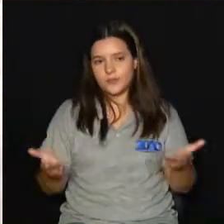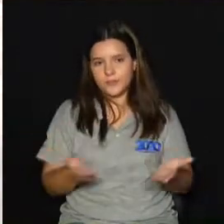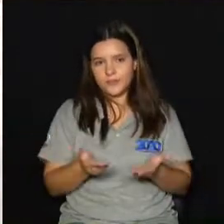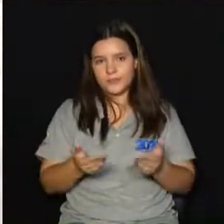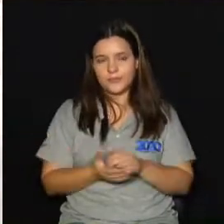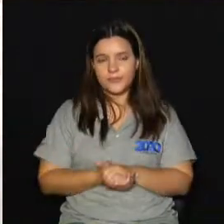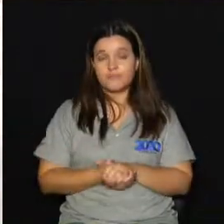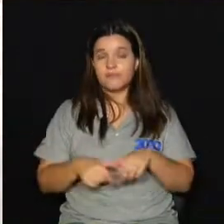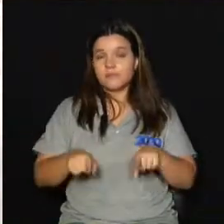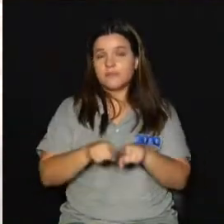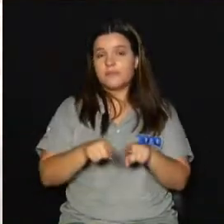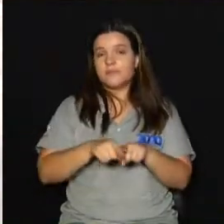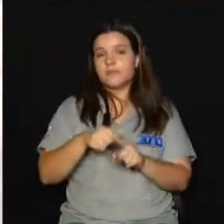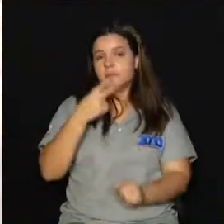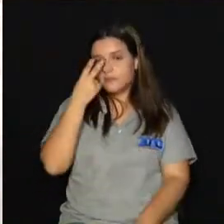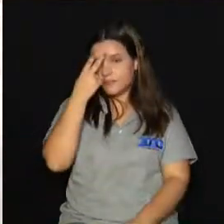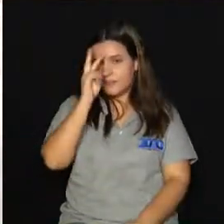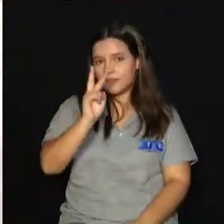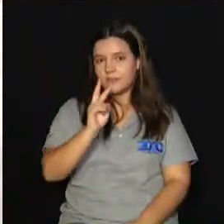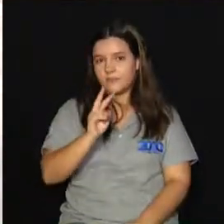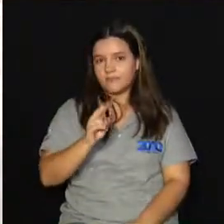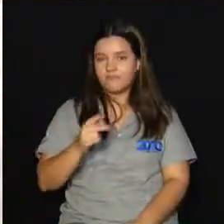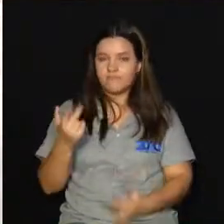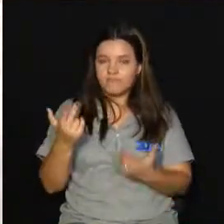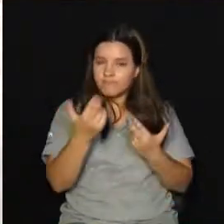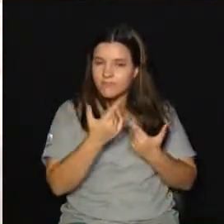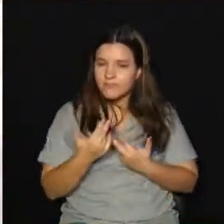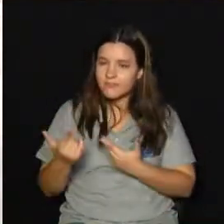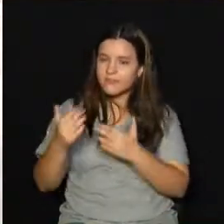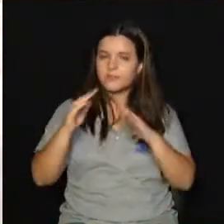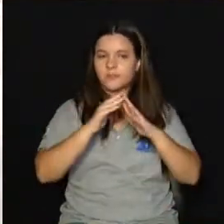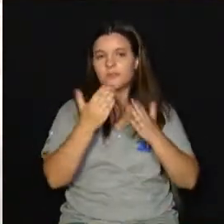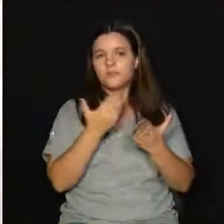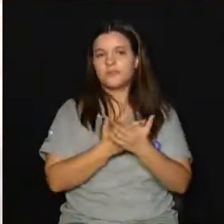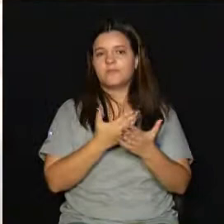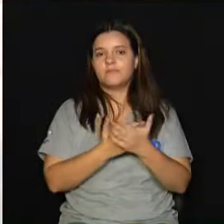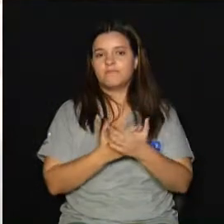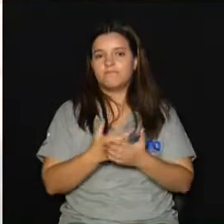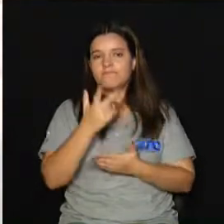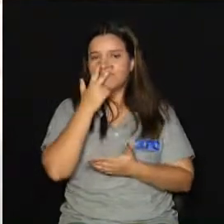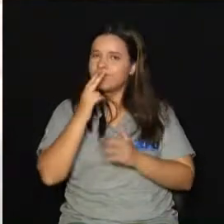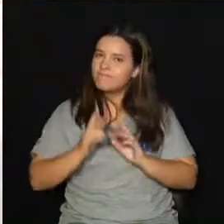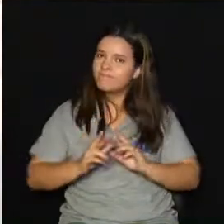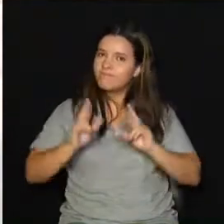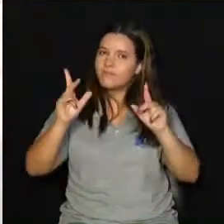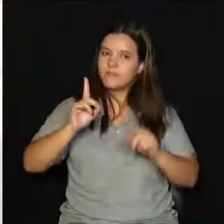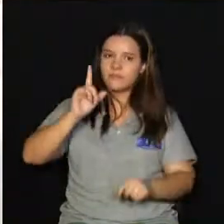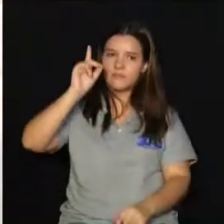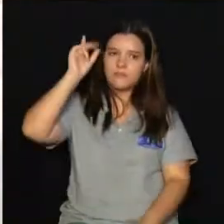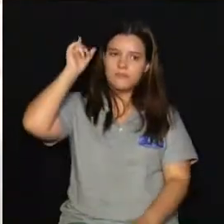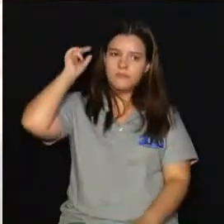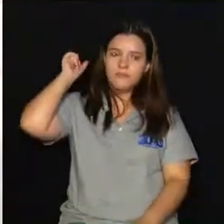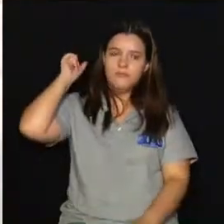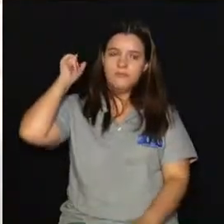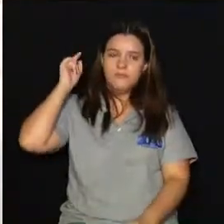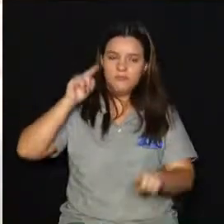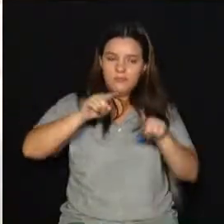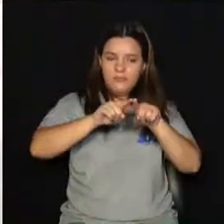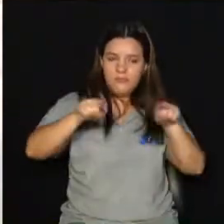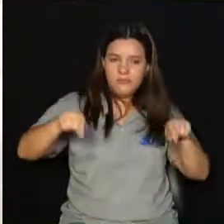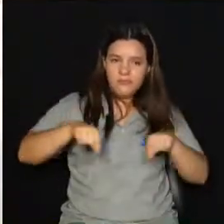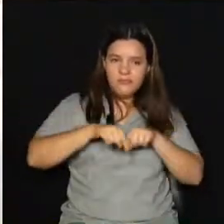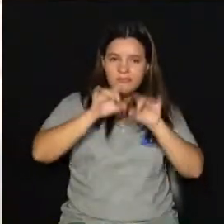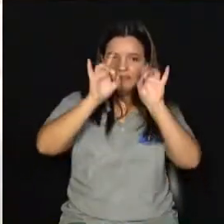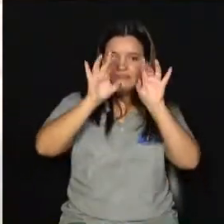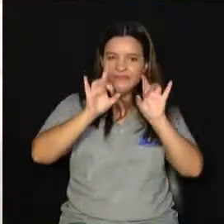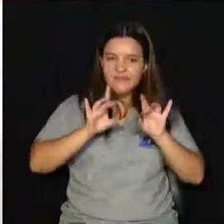também lembrando que essa, assim como todas as escolas também, diferente de antigamente que tinham zonas especiais